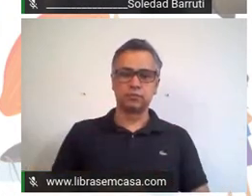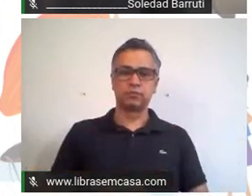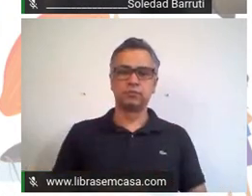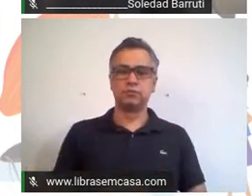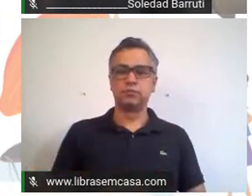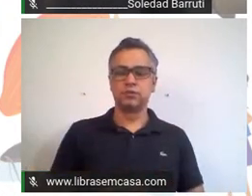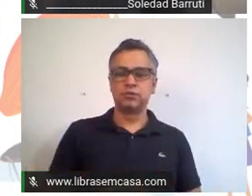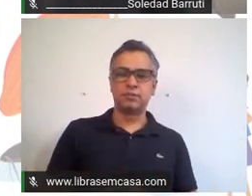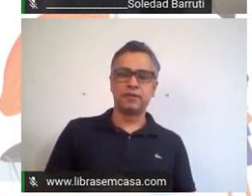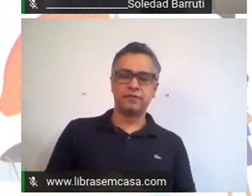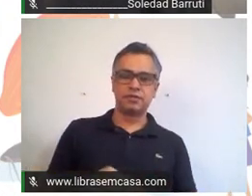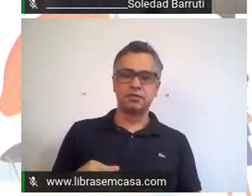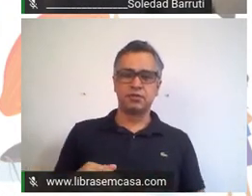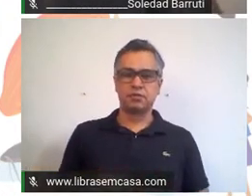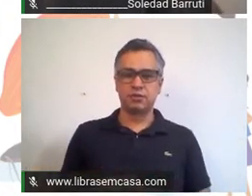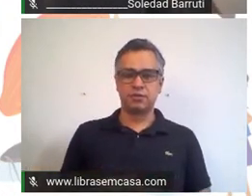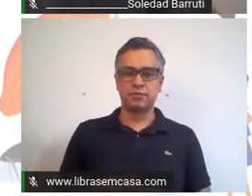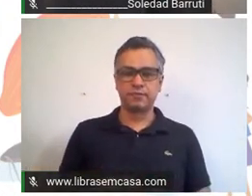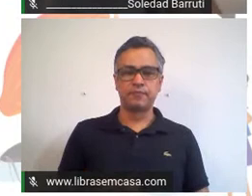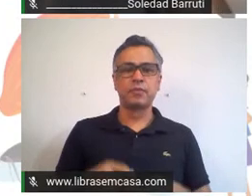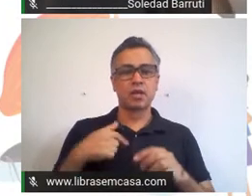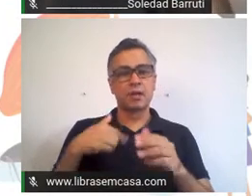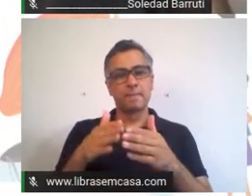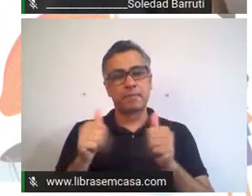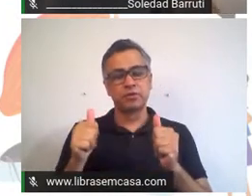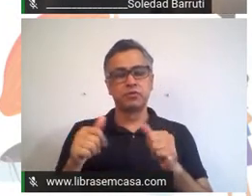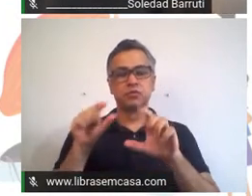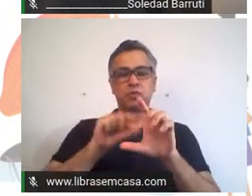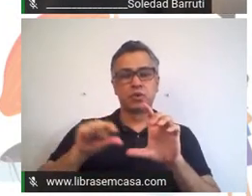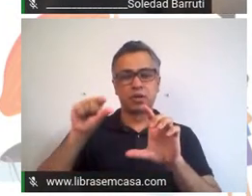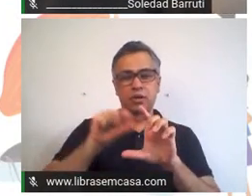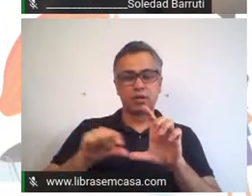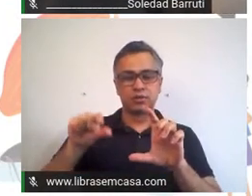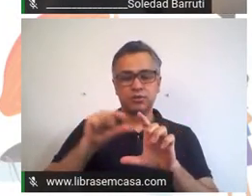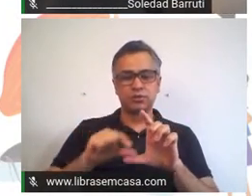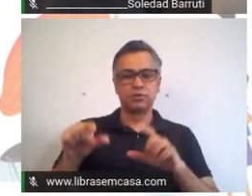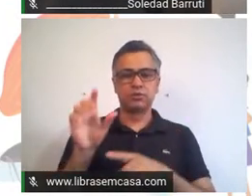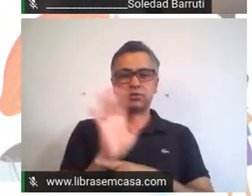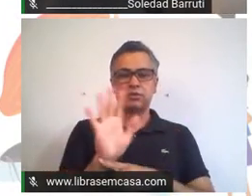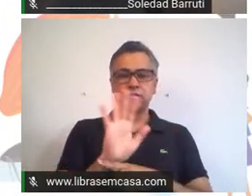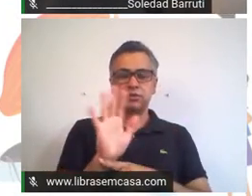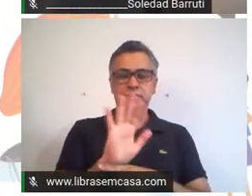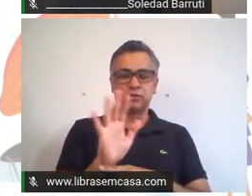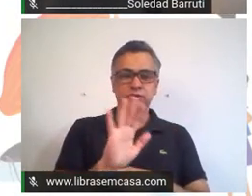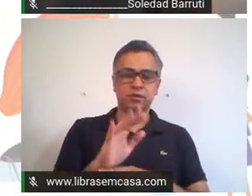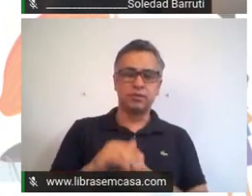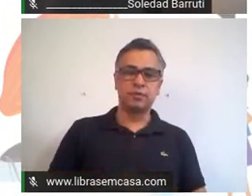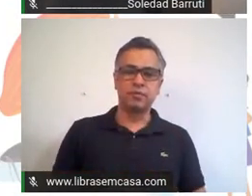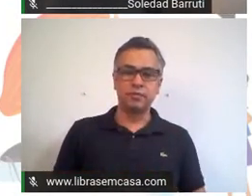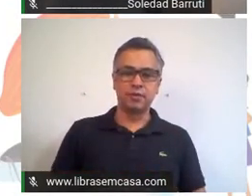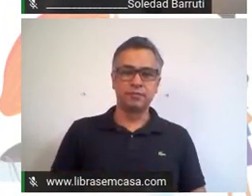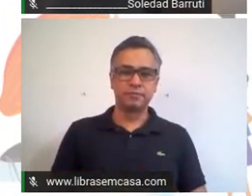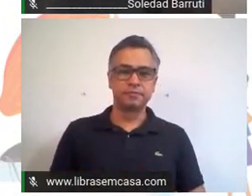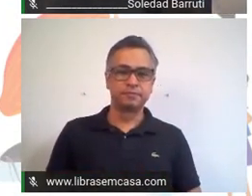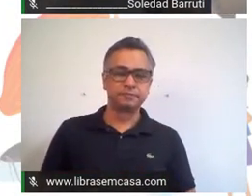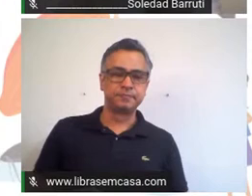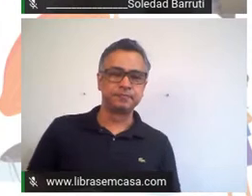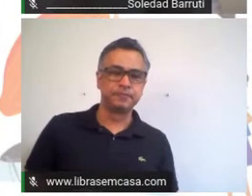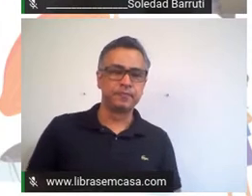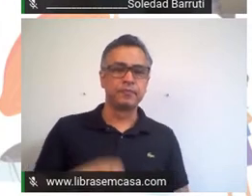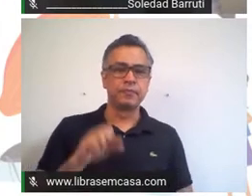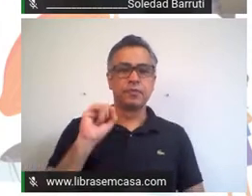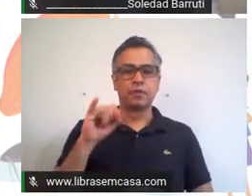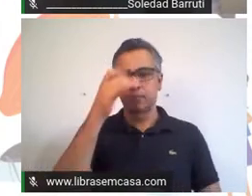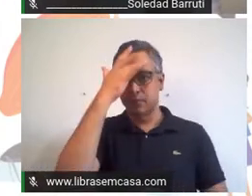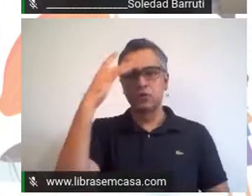compreender a fala dela, ela nos pediu para legendar um vídeo. Mas antes da gente passar o vídeo dela, eu só queria lembrar quem está assistindo a gente,